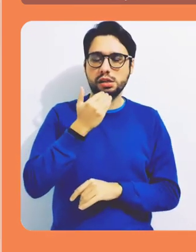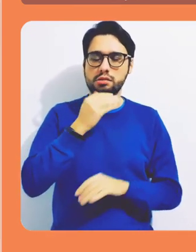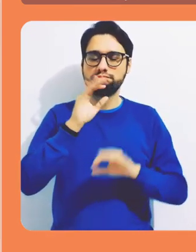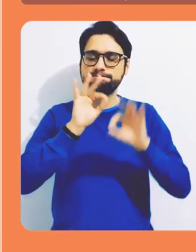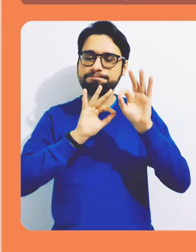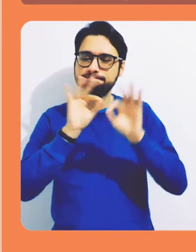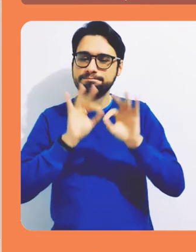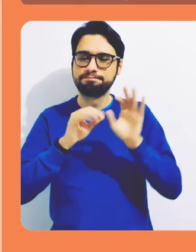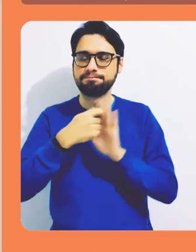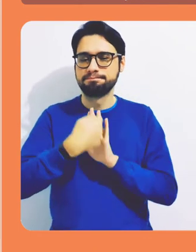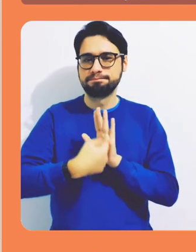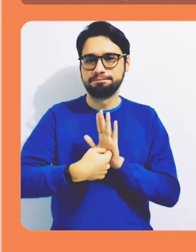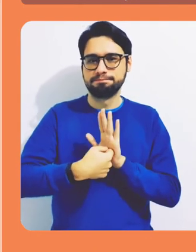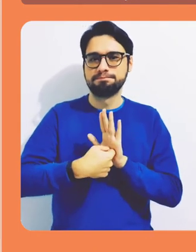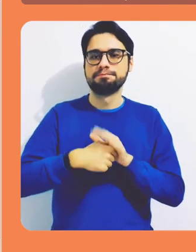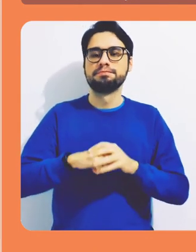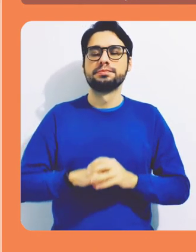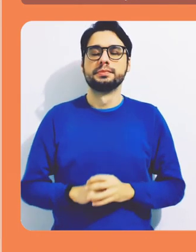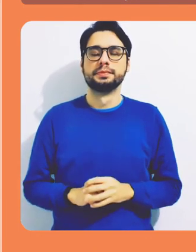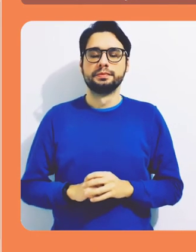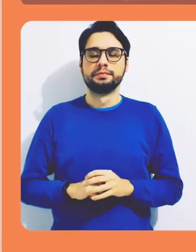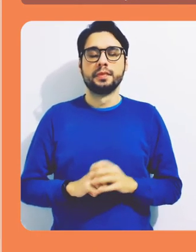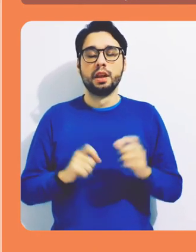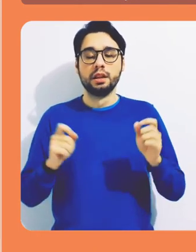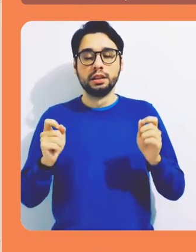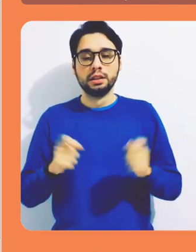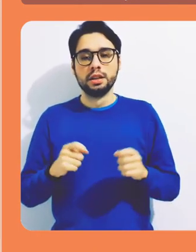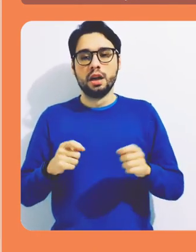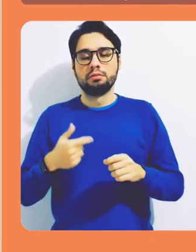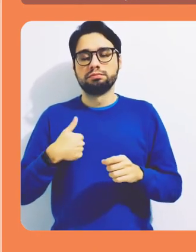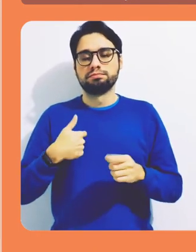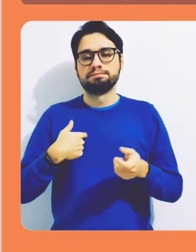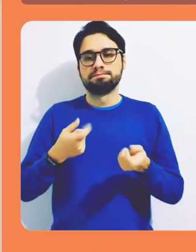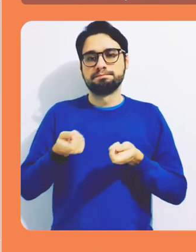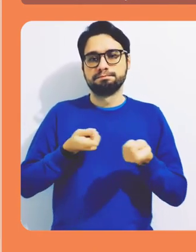tá? Que me permite